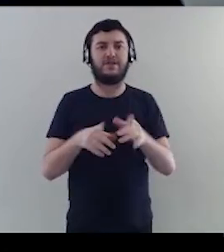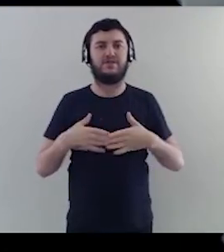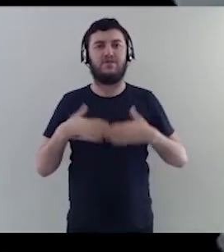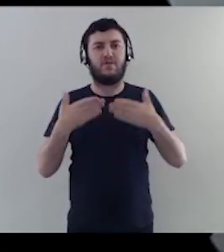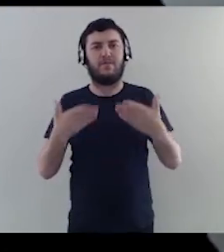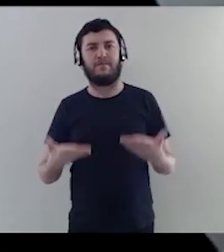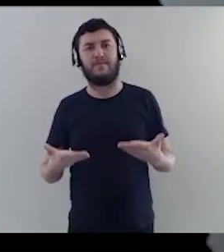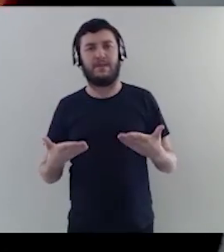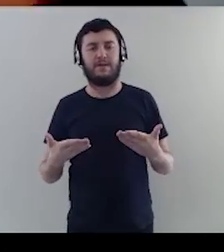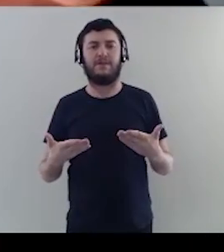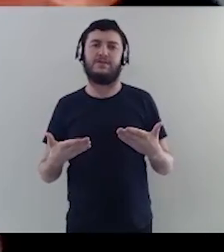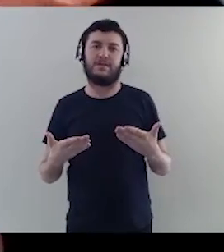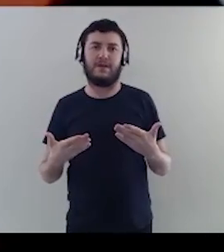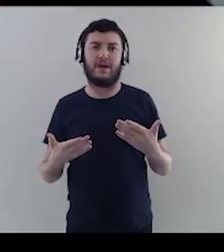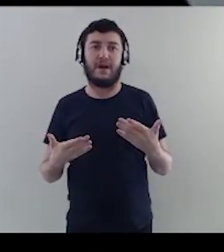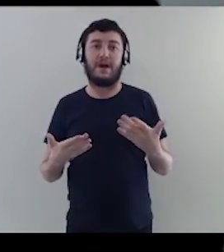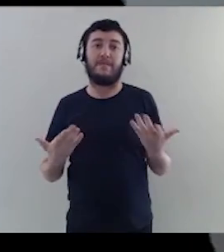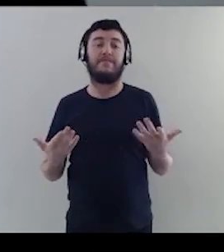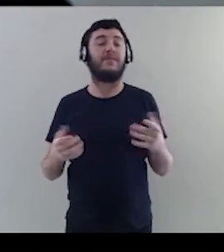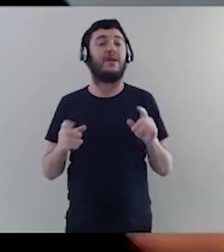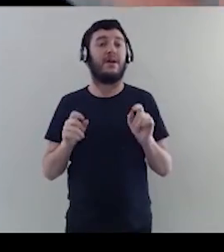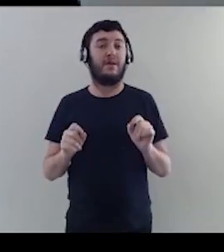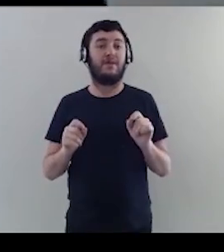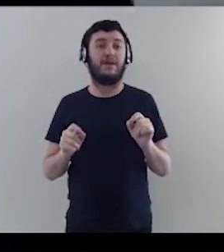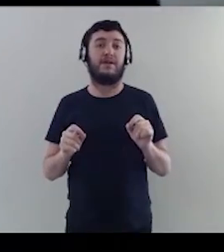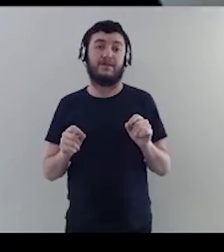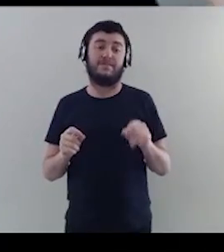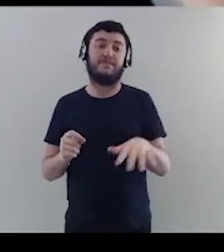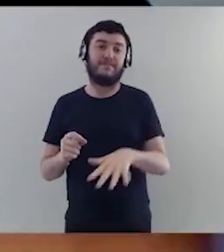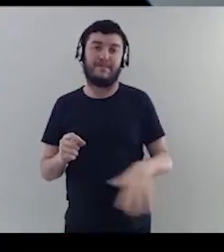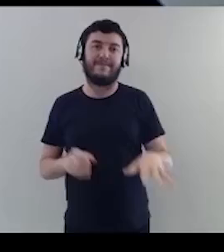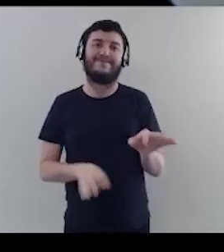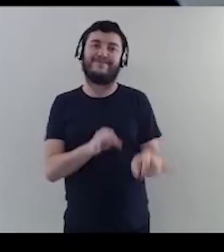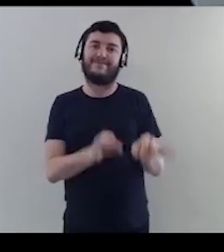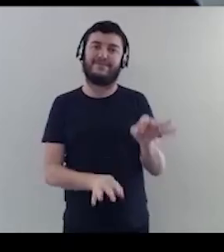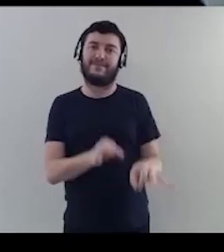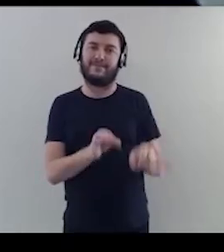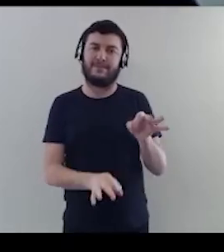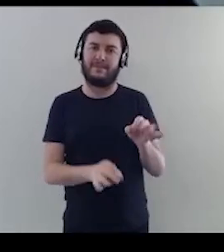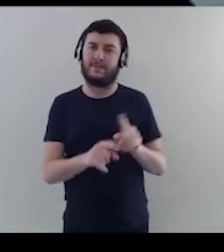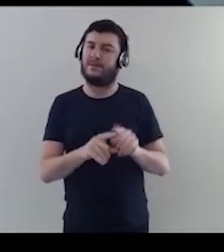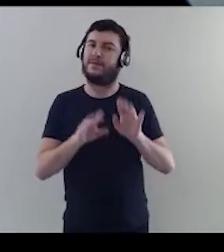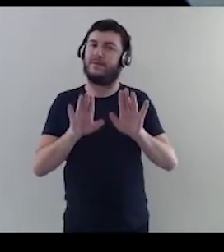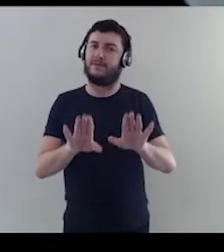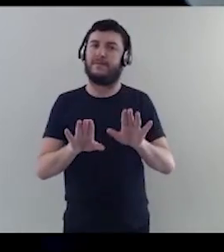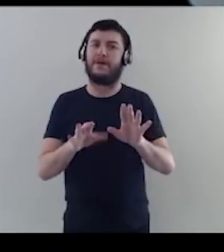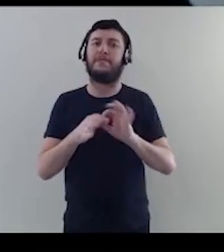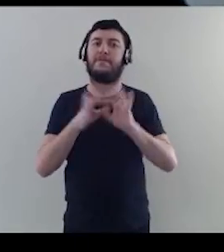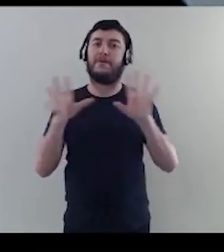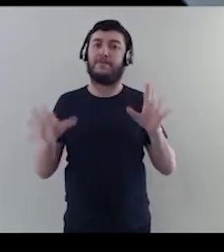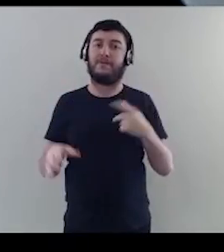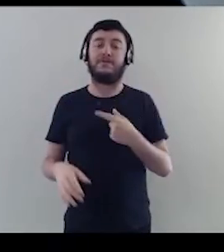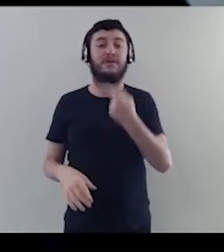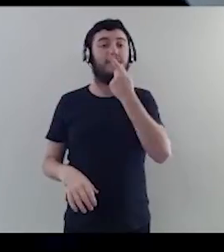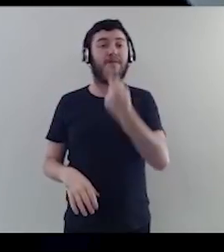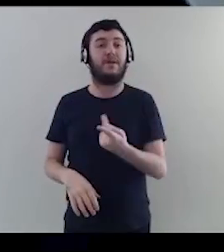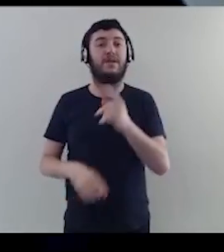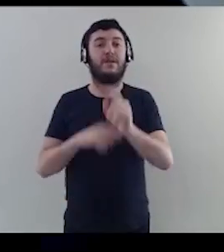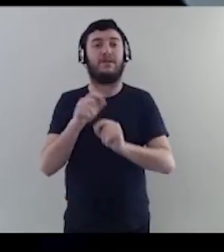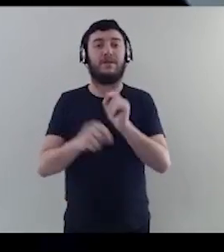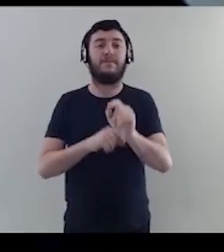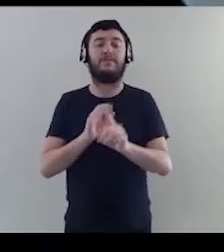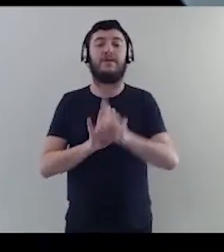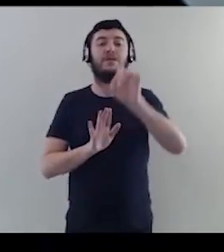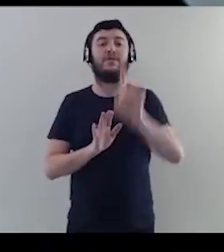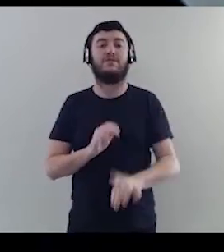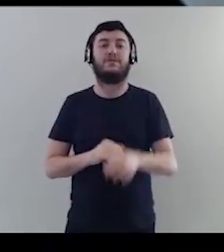ao jurisdicionário. Ora, eu aqui permitia-me sublinhar que o direito positivo brasileiro,